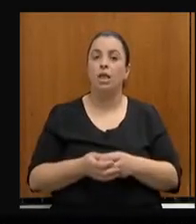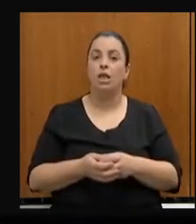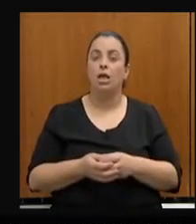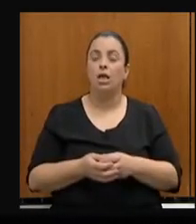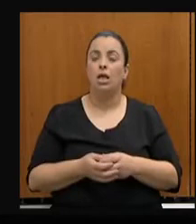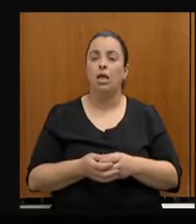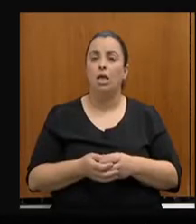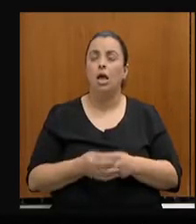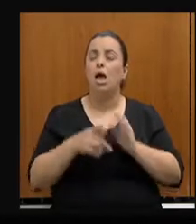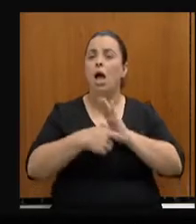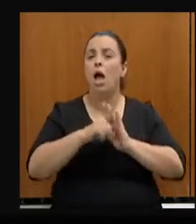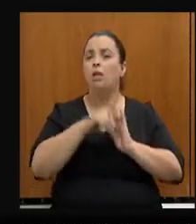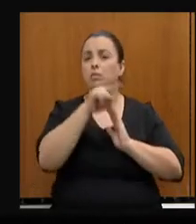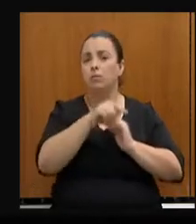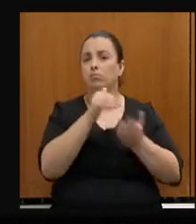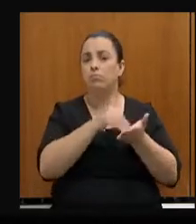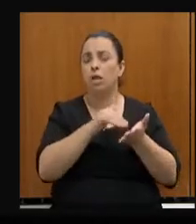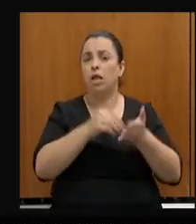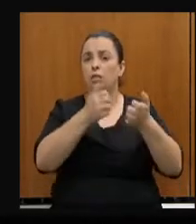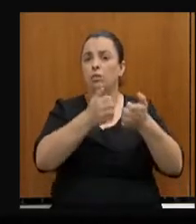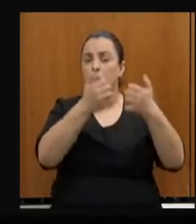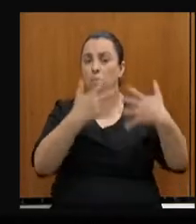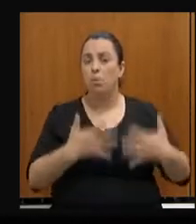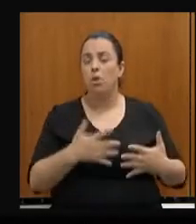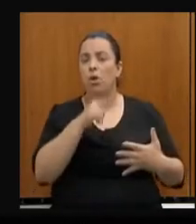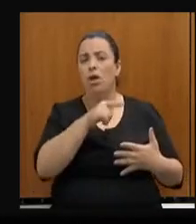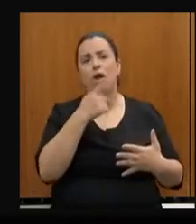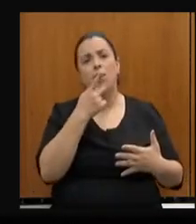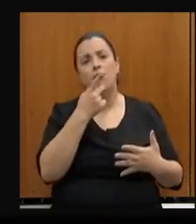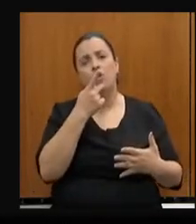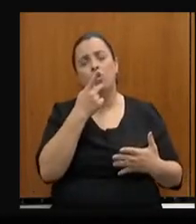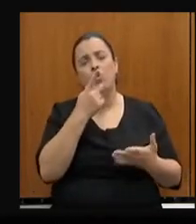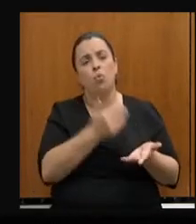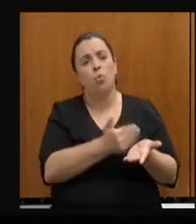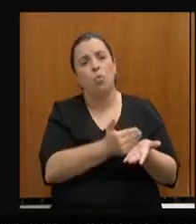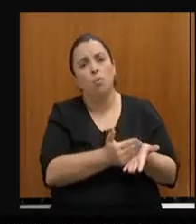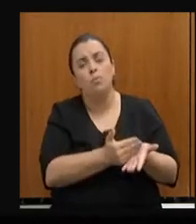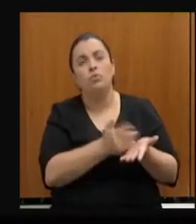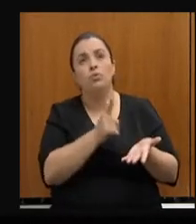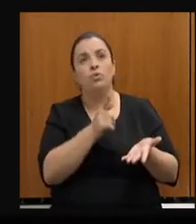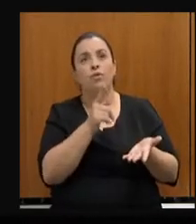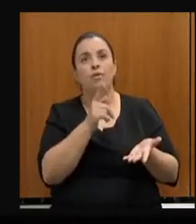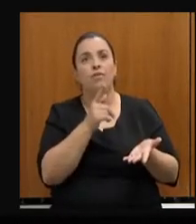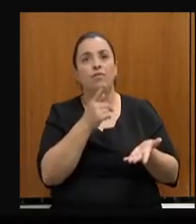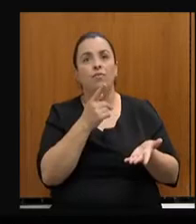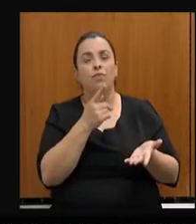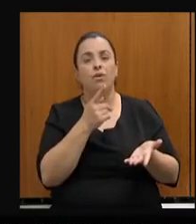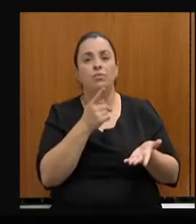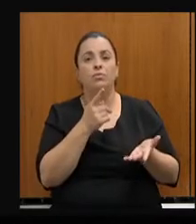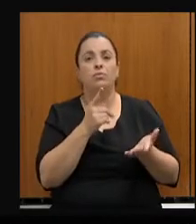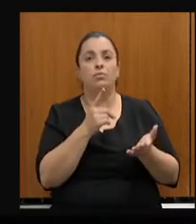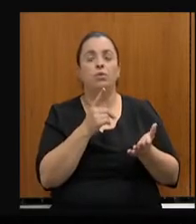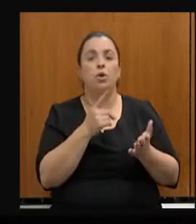você secretária Marília e ela começou enfatizando a questão da redução do passivo e